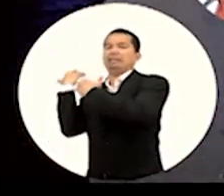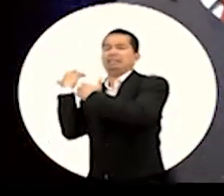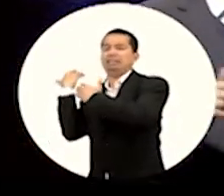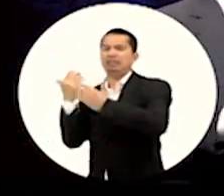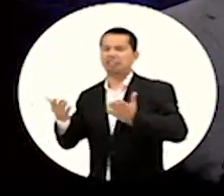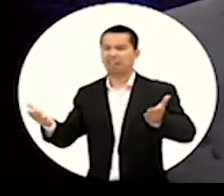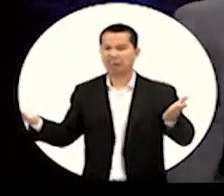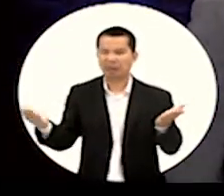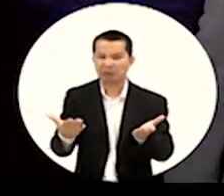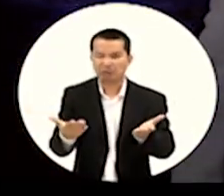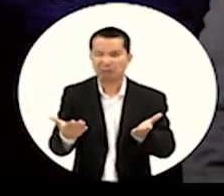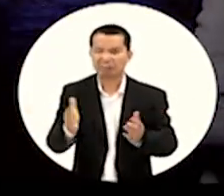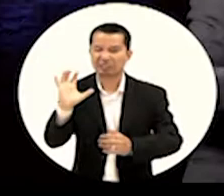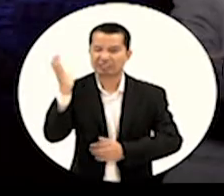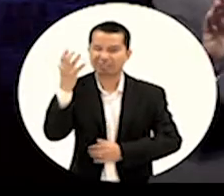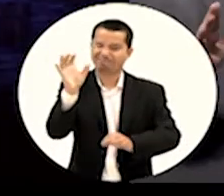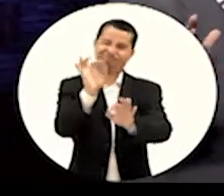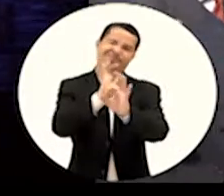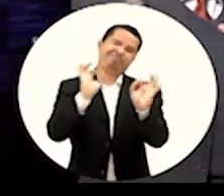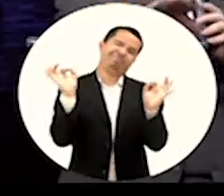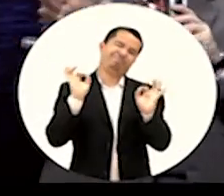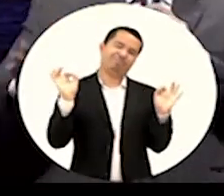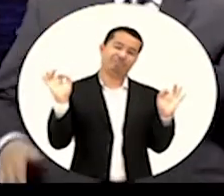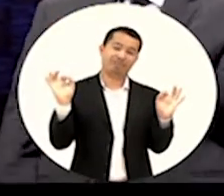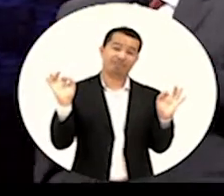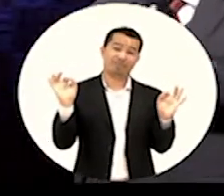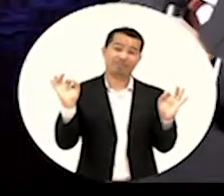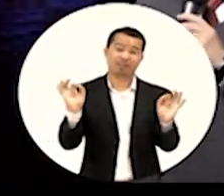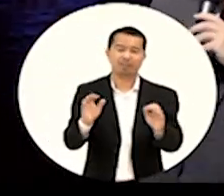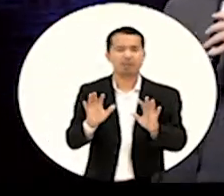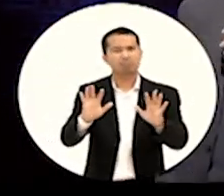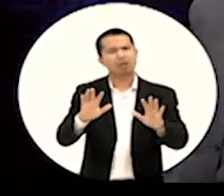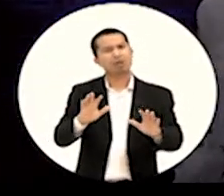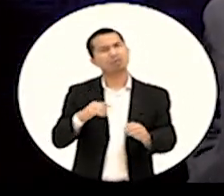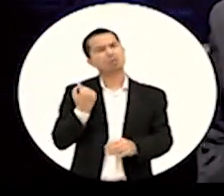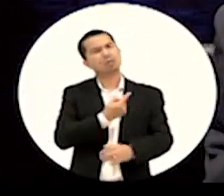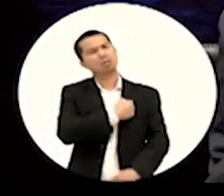que coisas assim só aconteciam naqueles tempos.